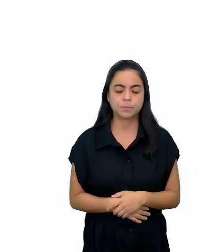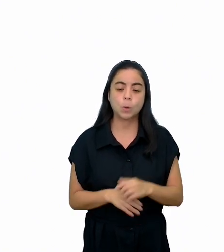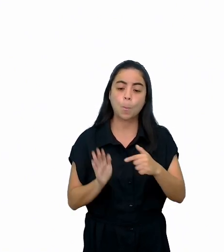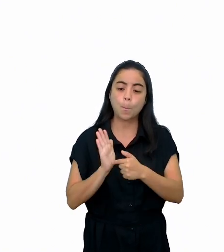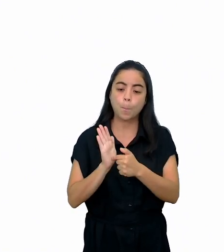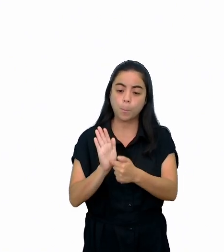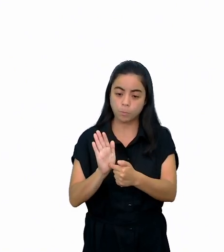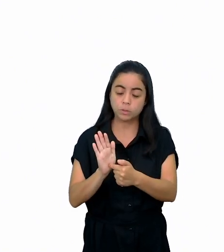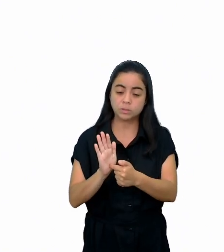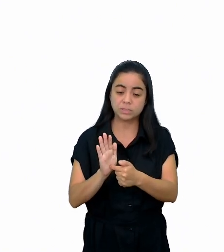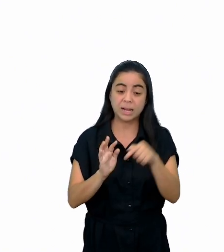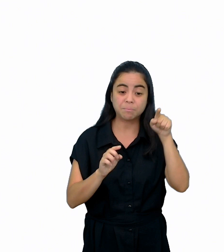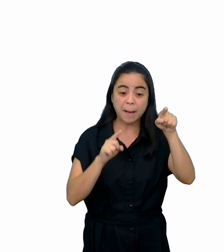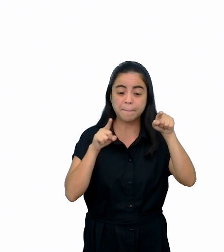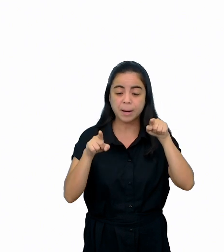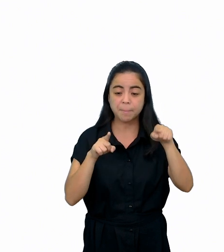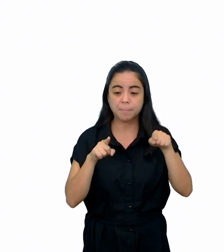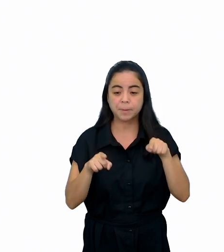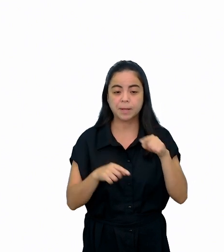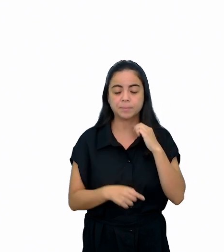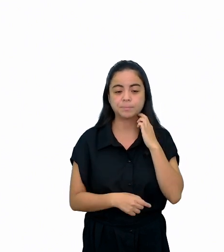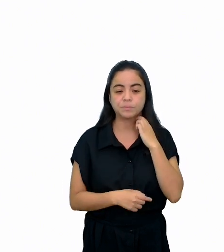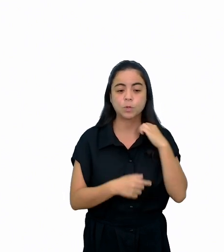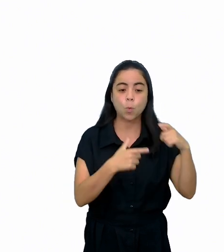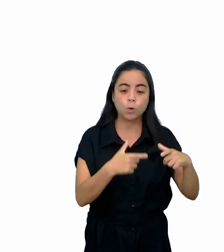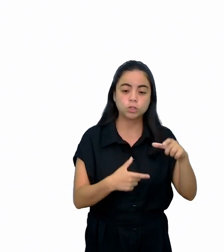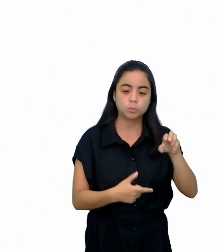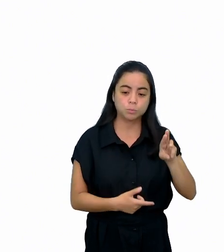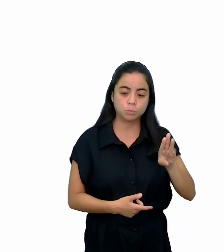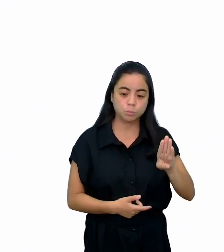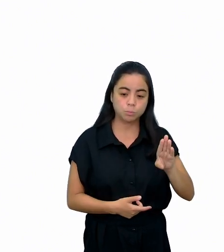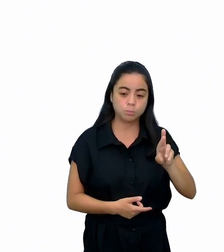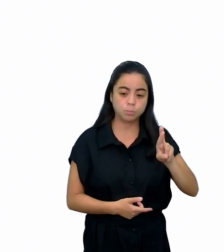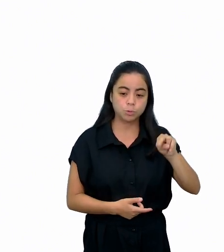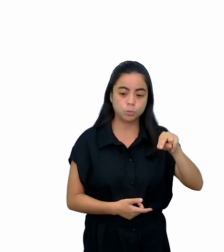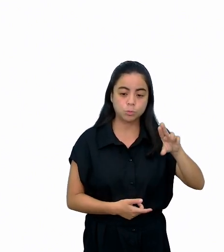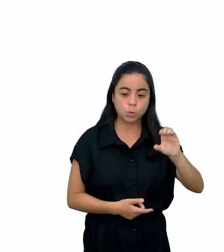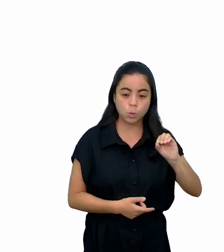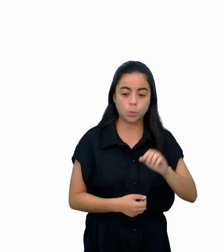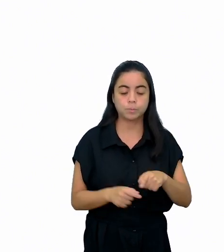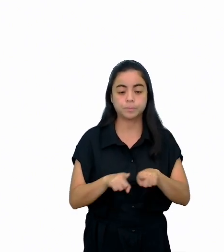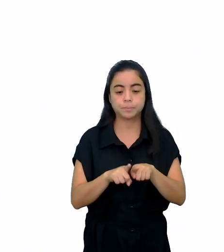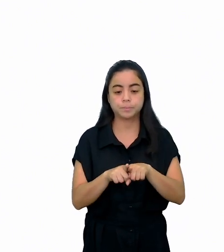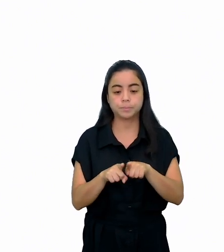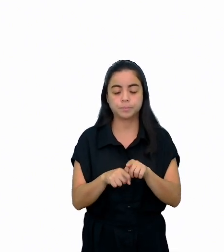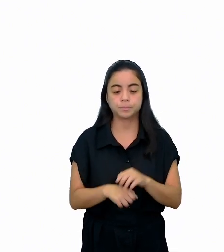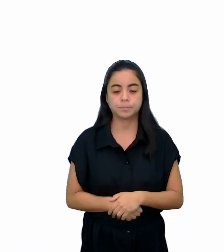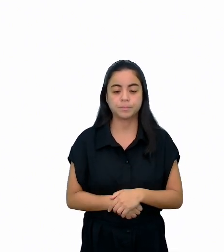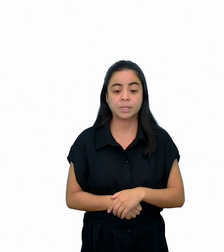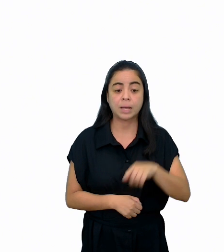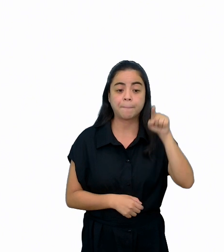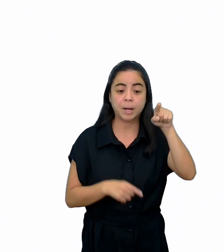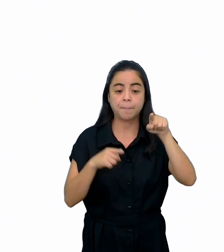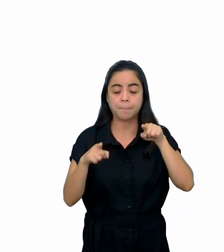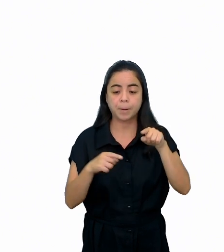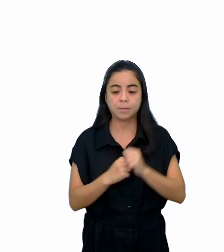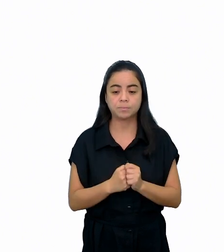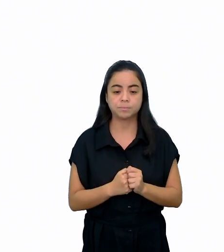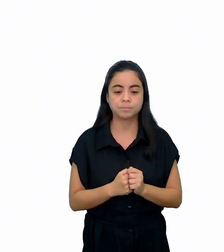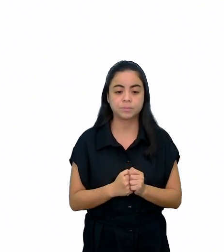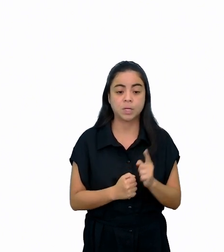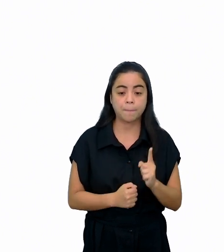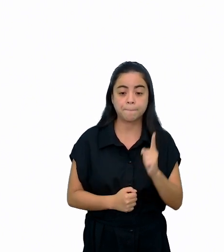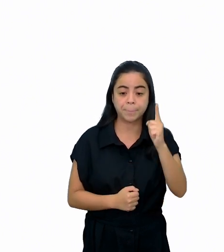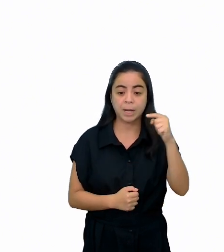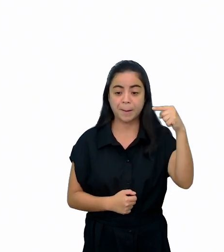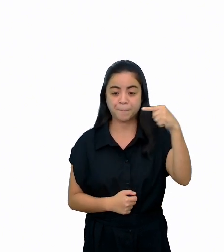do lado direito onde Bruno está sentado, né? E outra, apontando para o corredor, indicando que